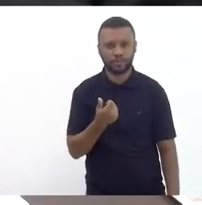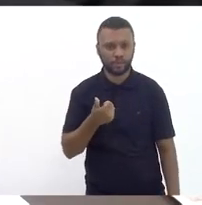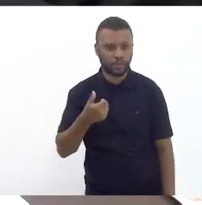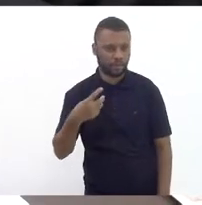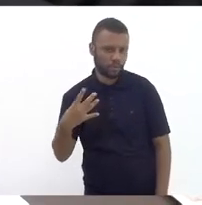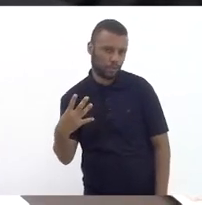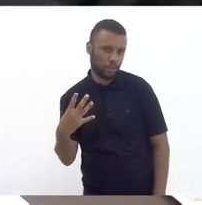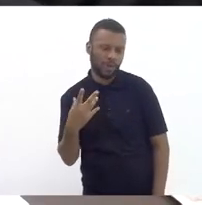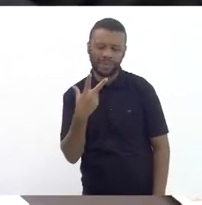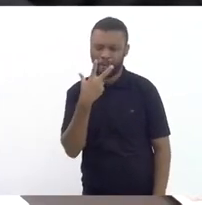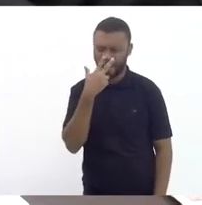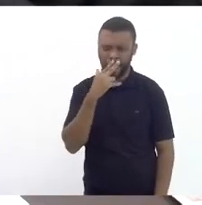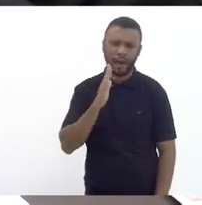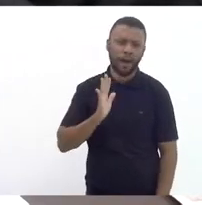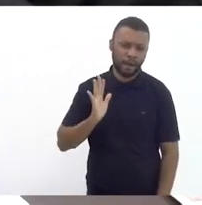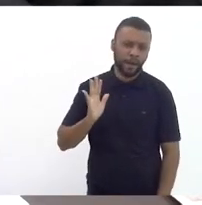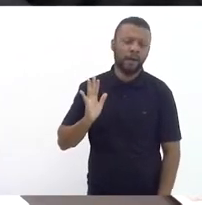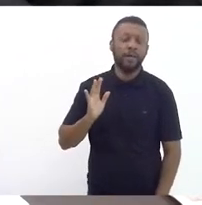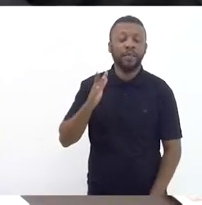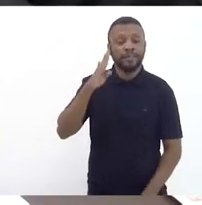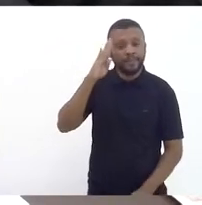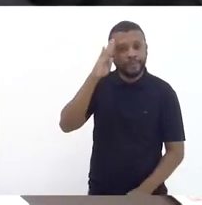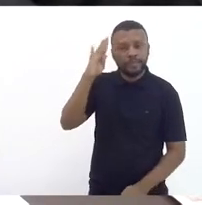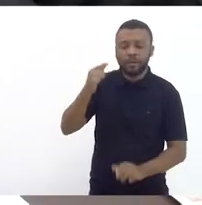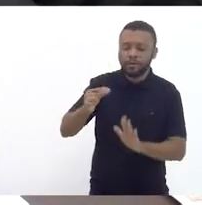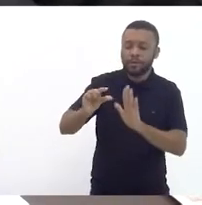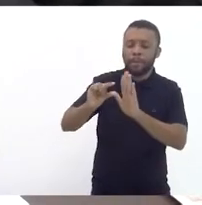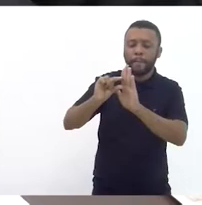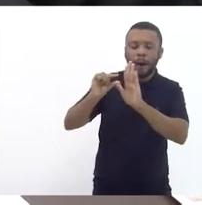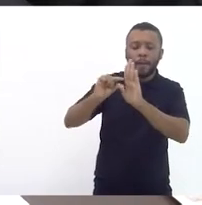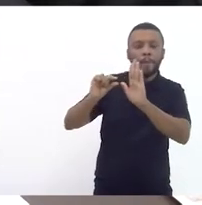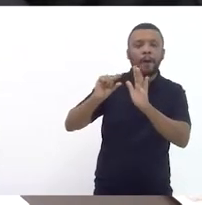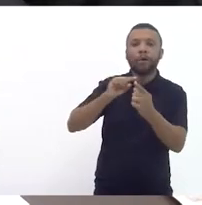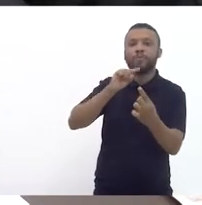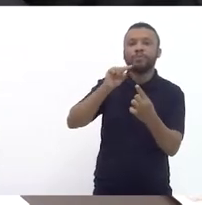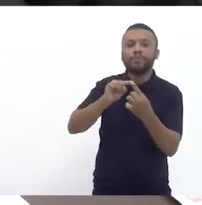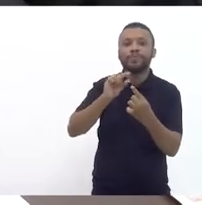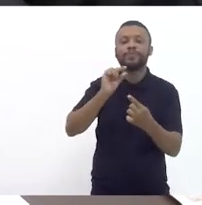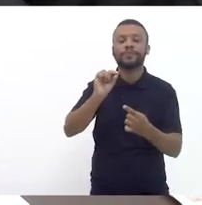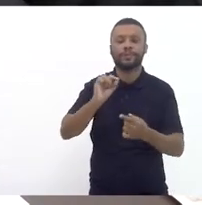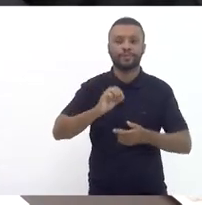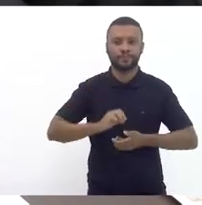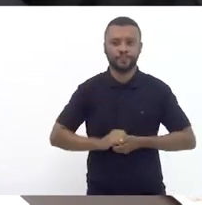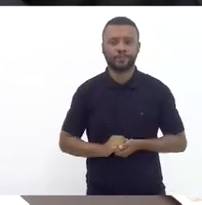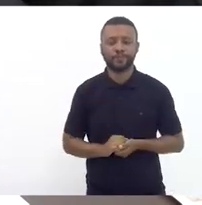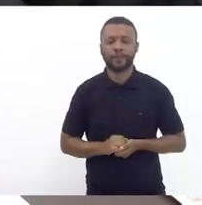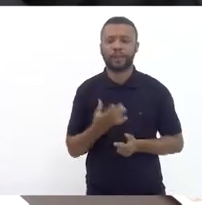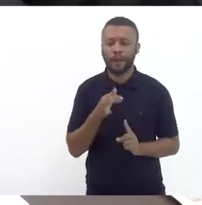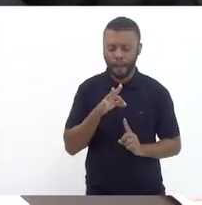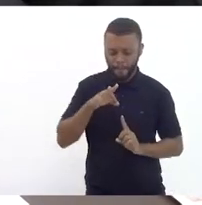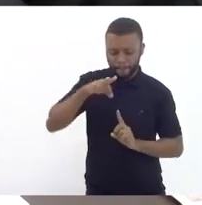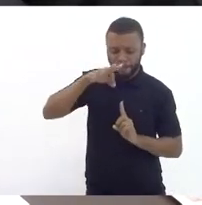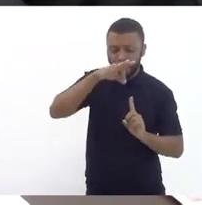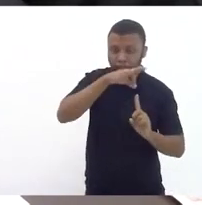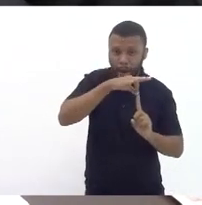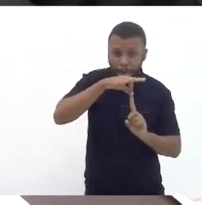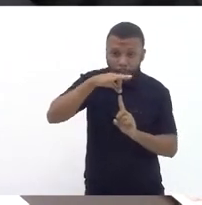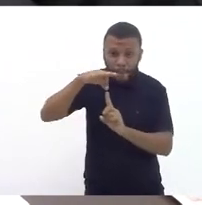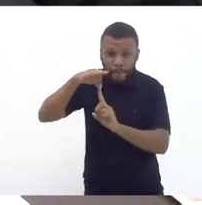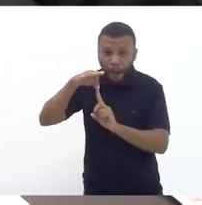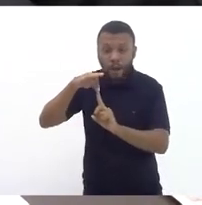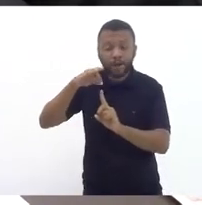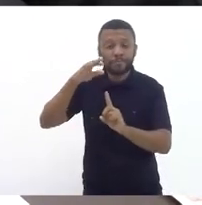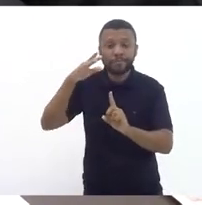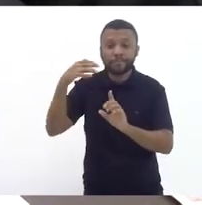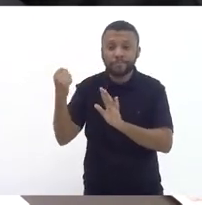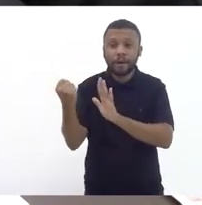assim, as principais cláusulas, aí, vamos dizer, é incluir as estações caracterizadas como estações olímpicas, né, que teriam que